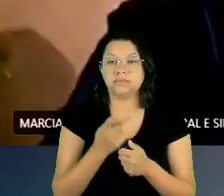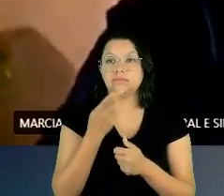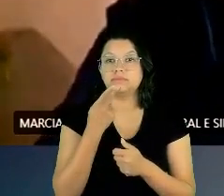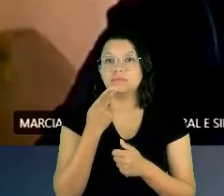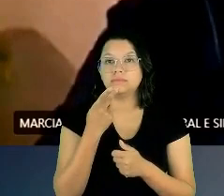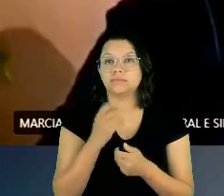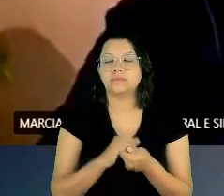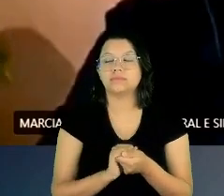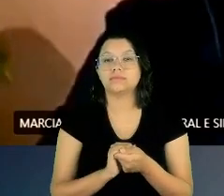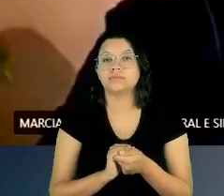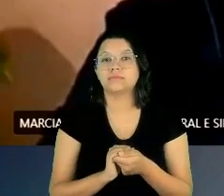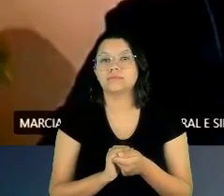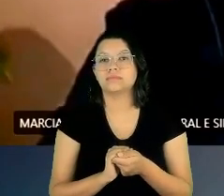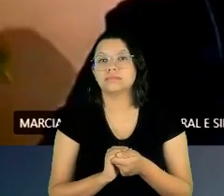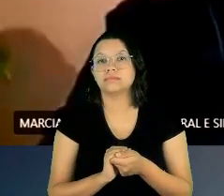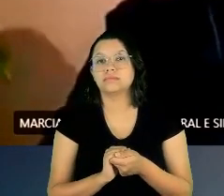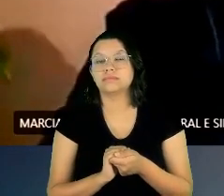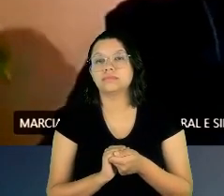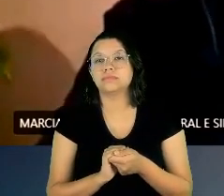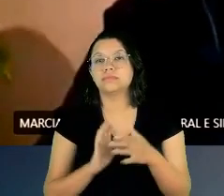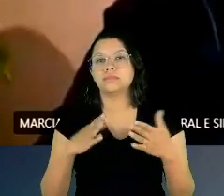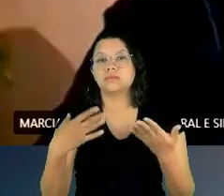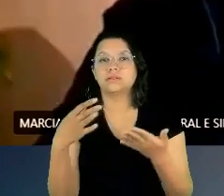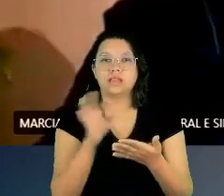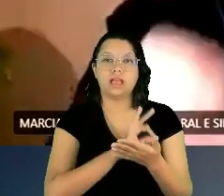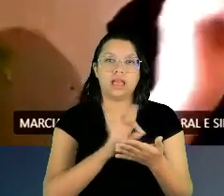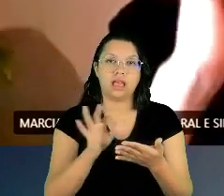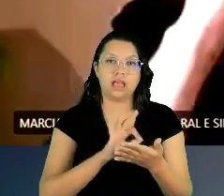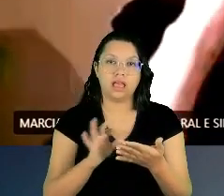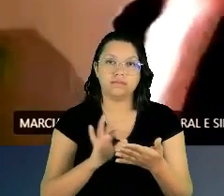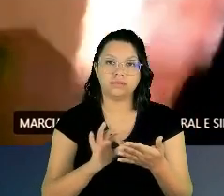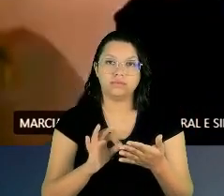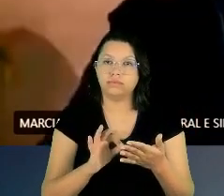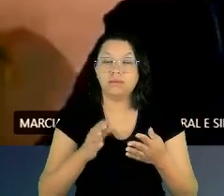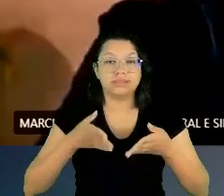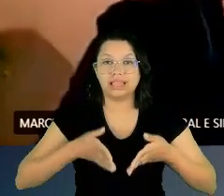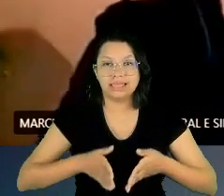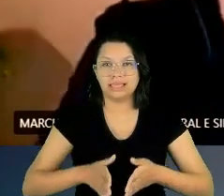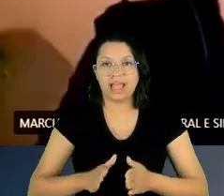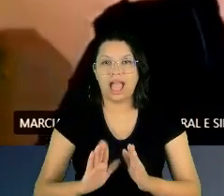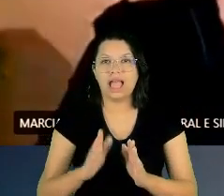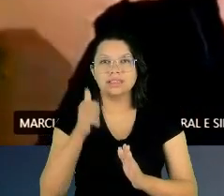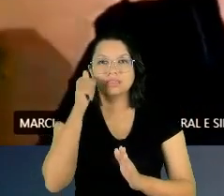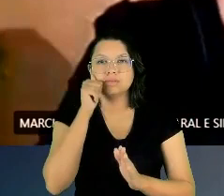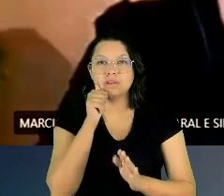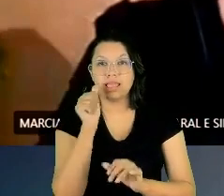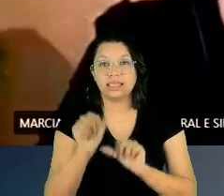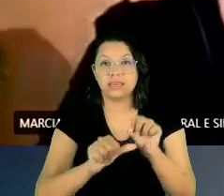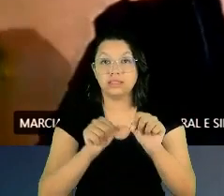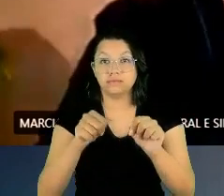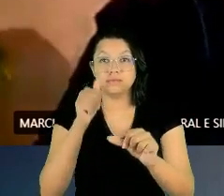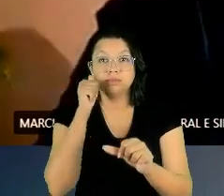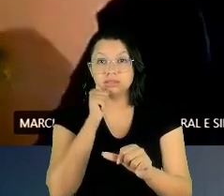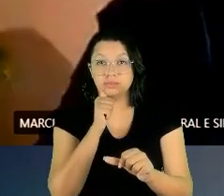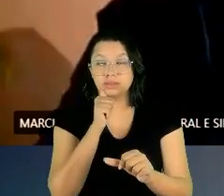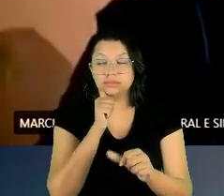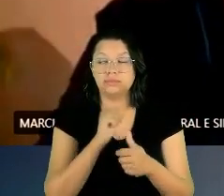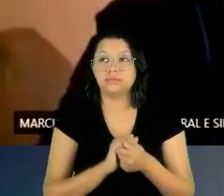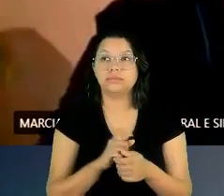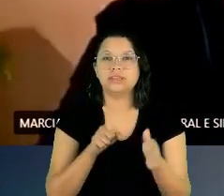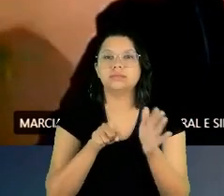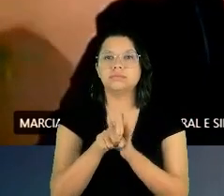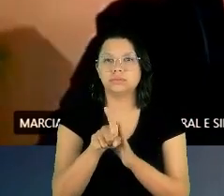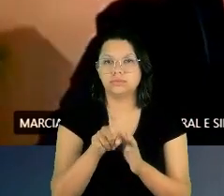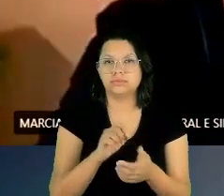pergunta, citando Simone de Beauvoir, quando ela escreveu Não se nasce mulher, torna-se mulher, ela